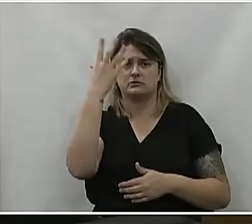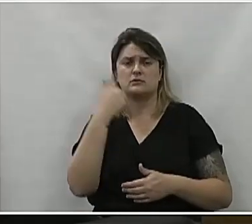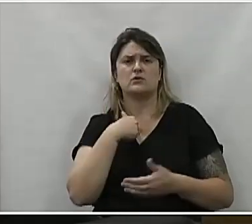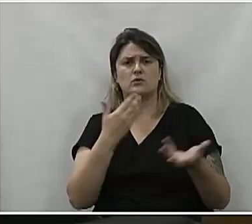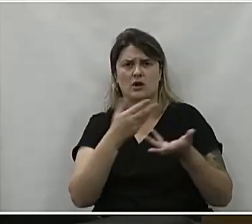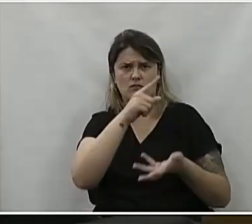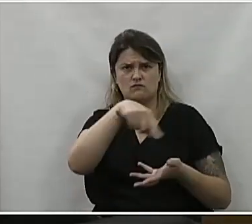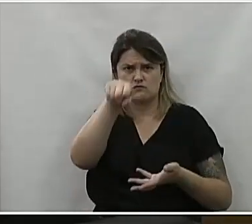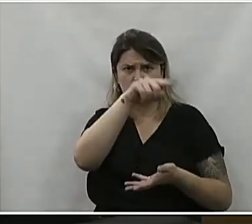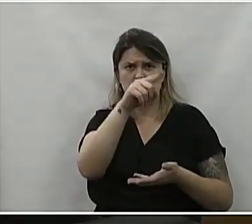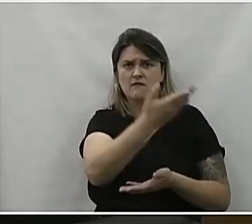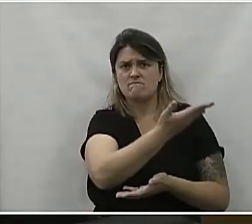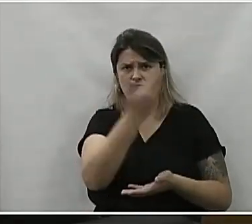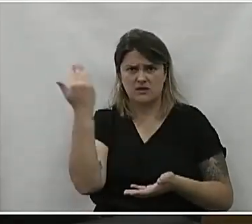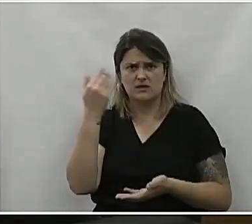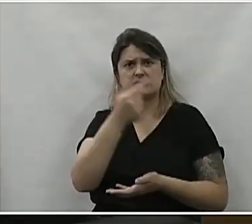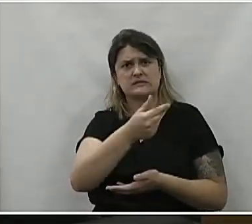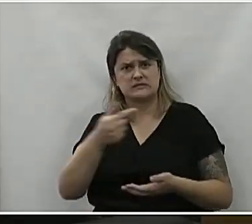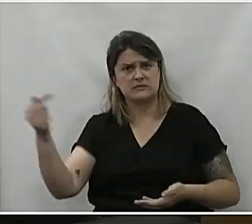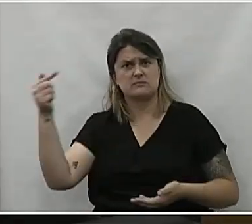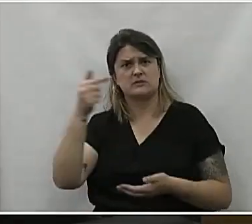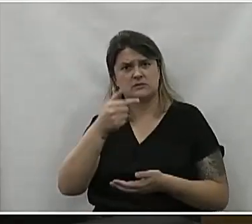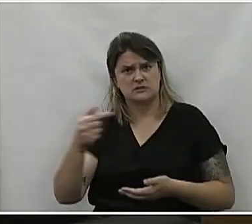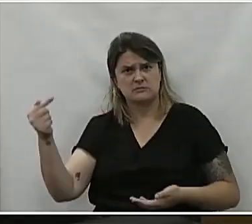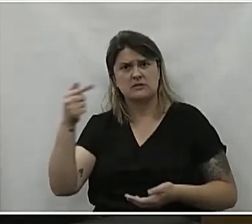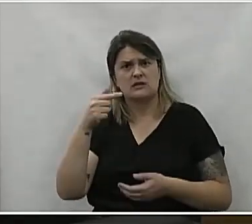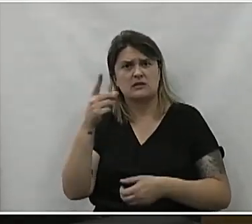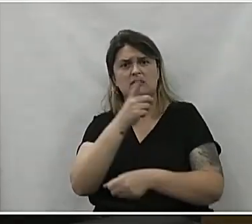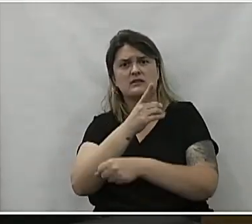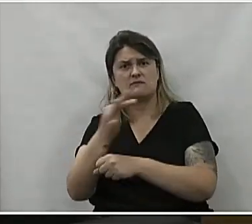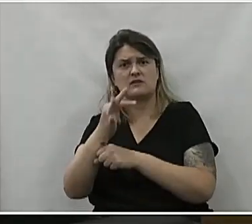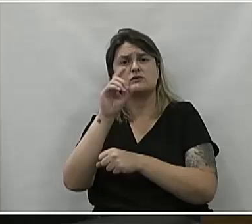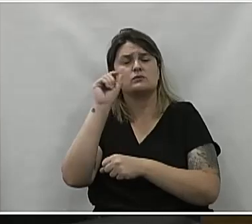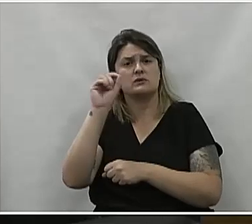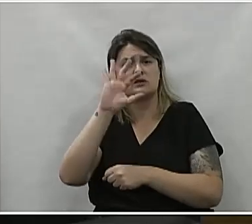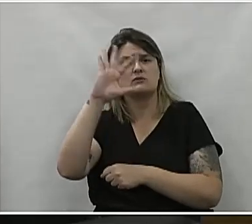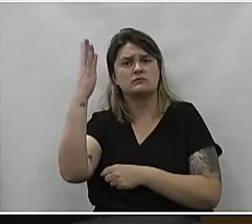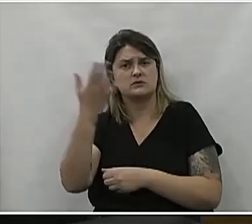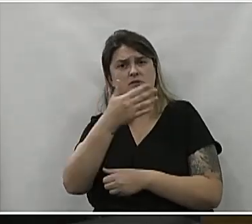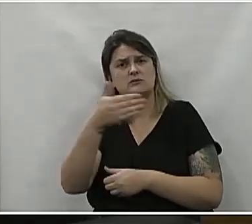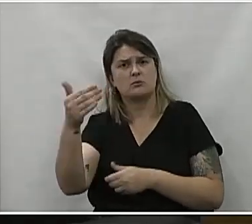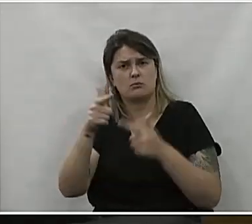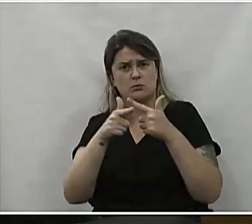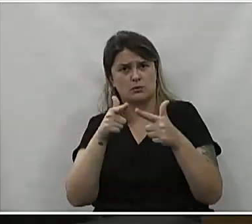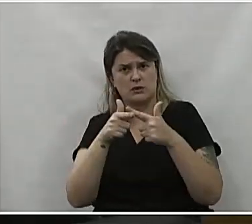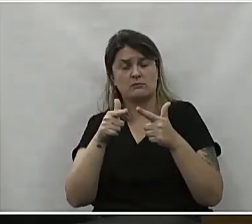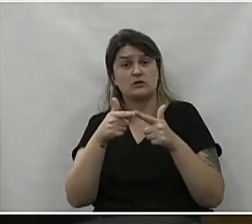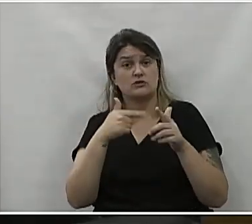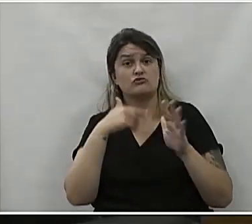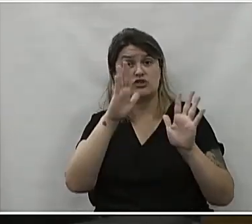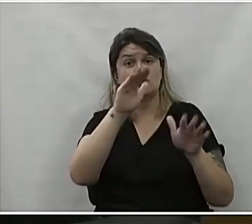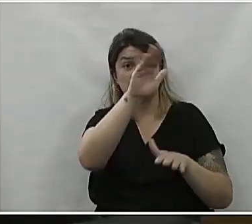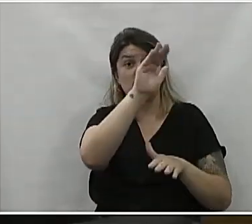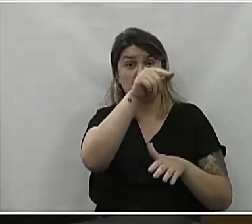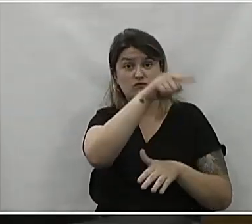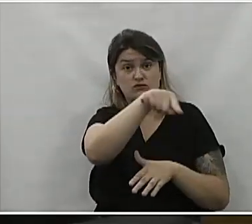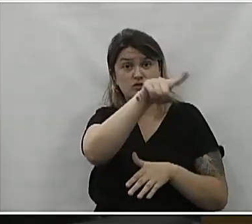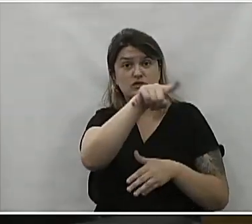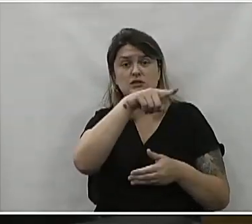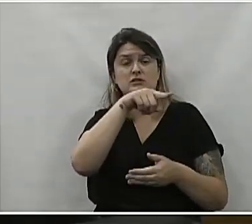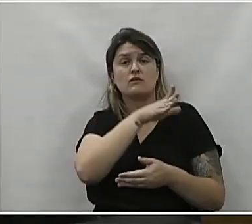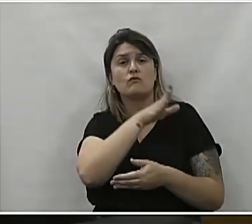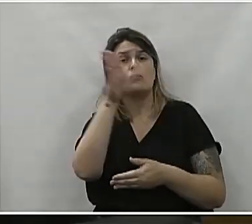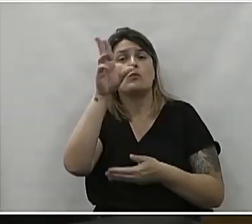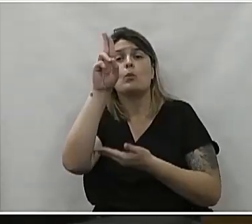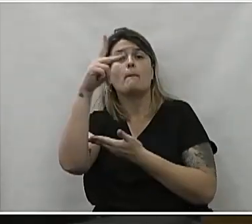Eu quero que vocês Subam aqui Então toda semana E defendam Todos esses casos Que estão acontecendo aí Eu chamei vocês Na UPA hoje Por